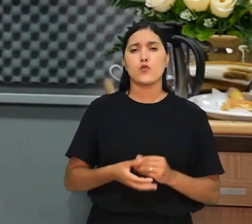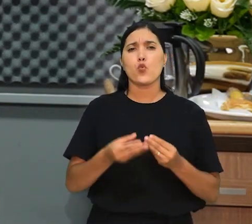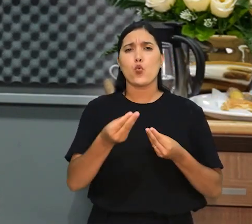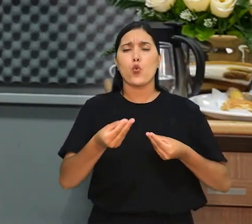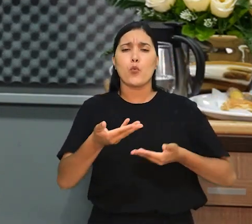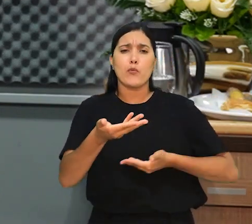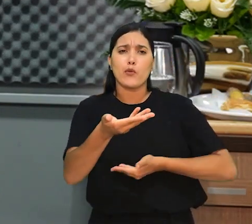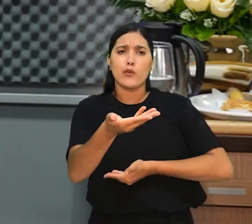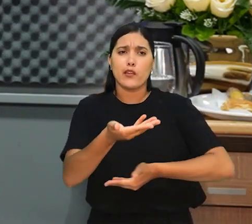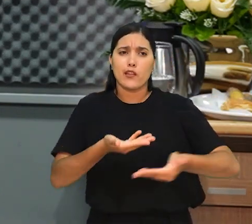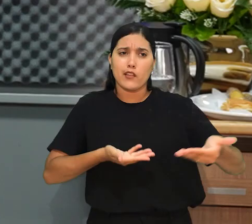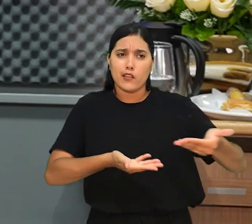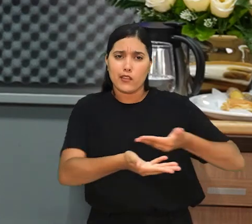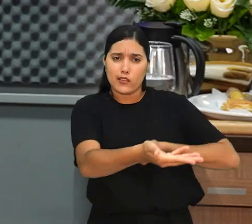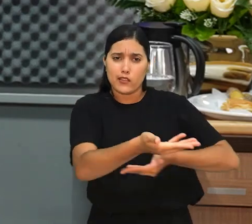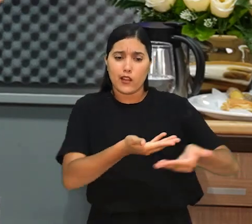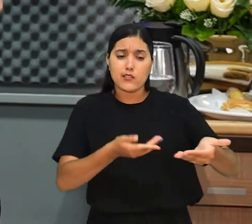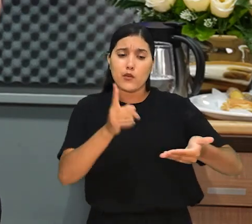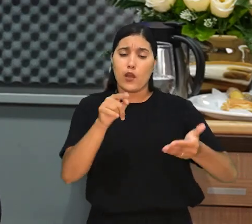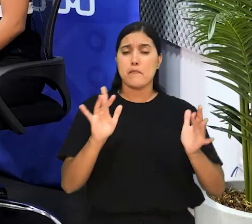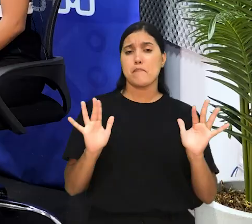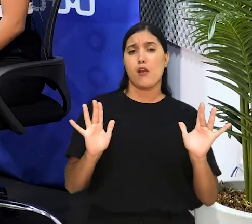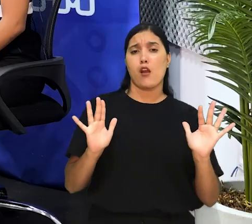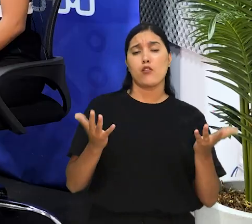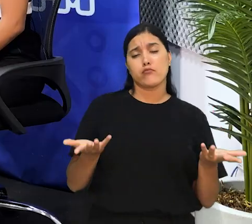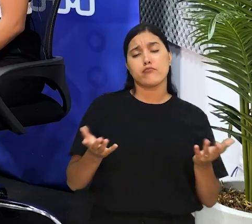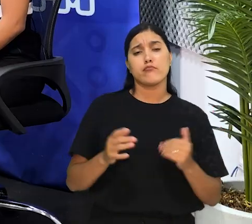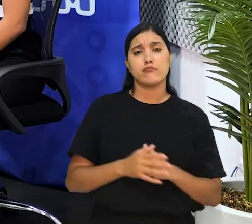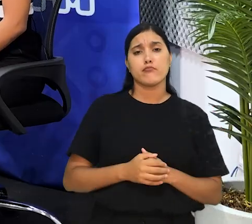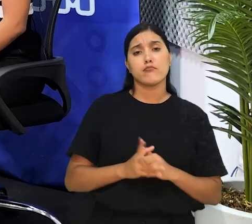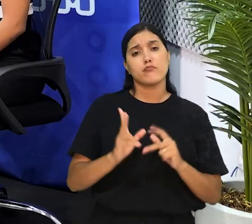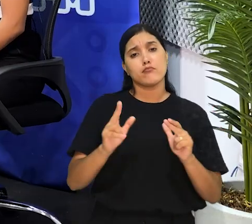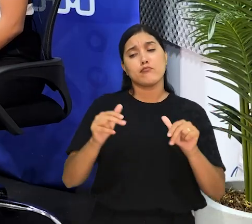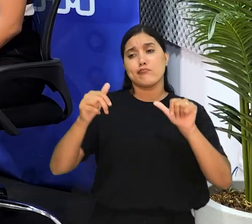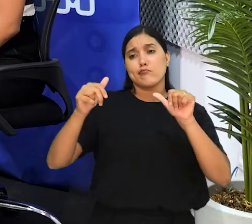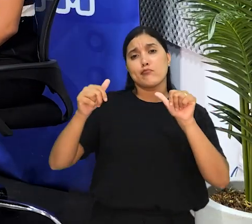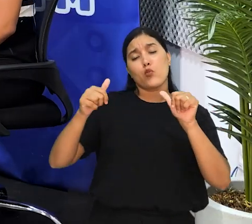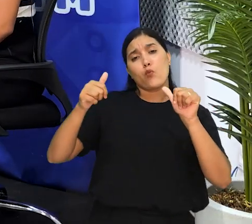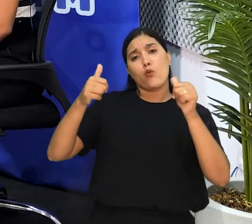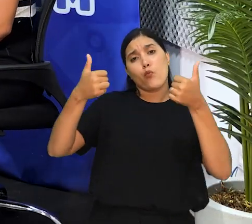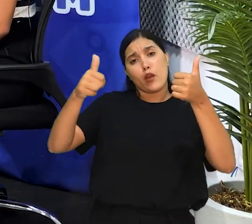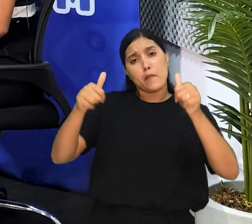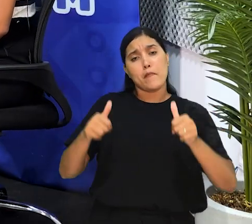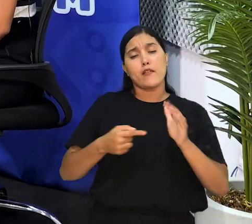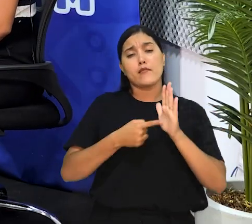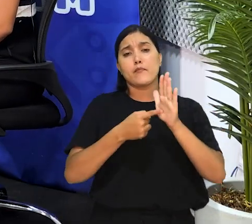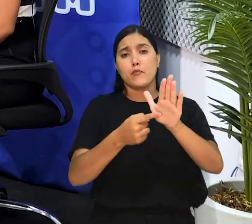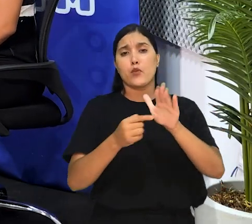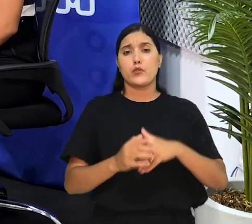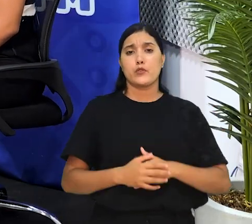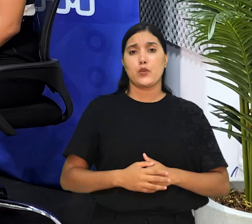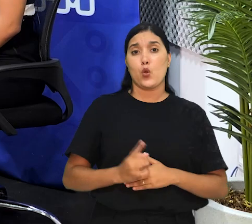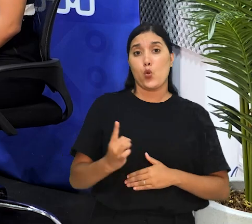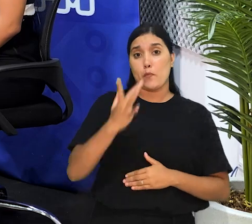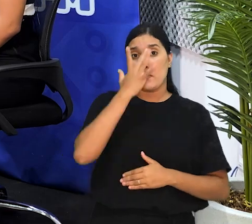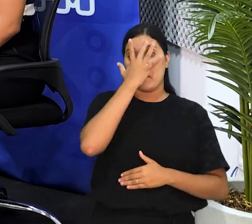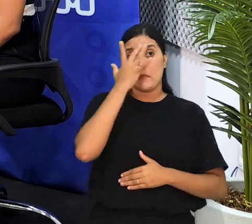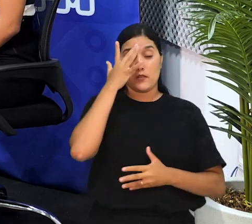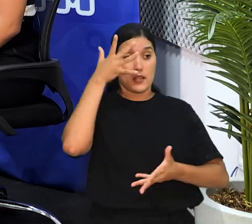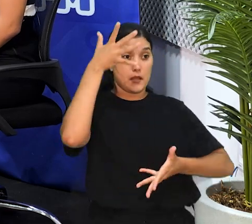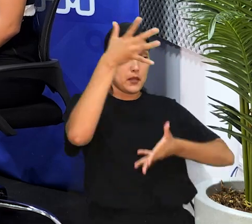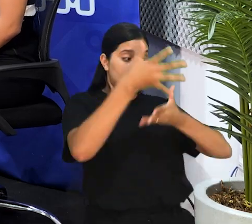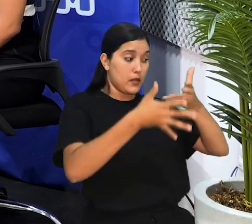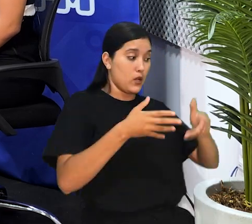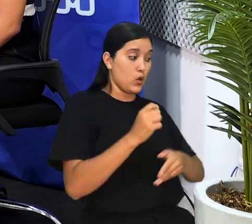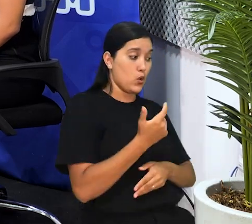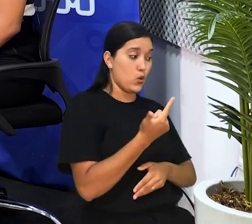né, de interação de tanto ouvir quanto falar vai ser a mão. Como a própria imagem fala, né? Uma fala e a